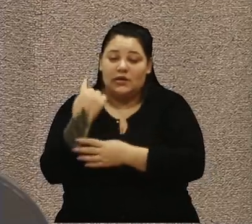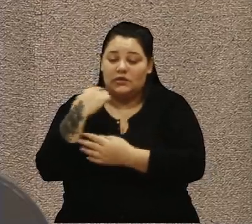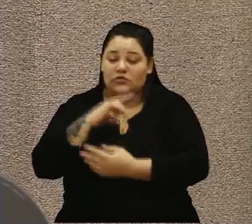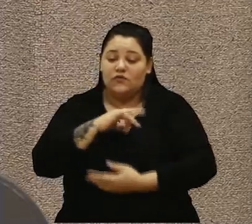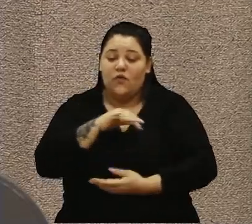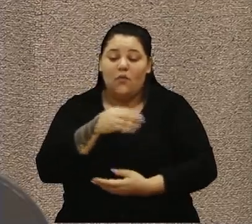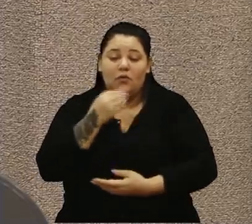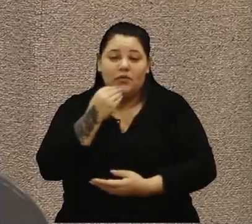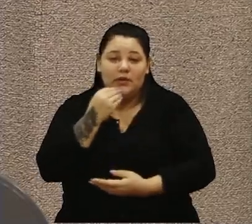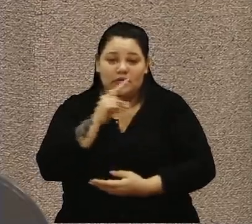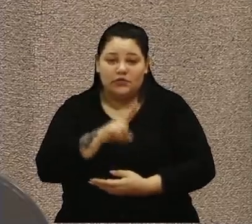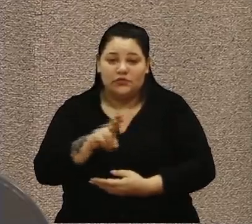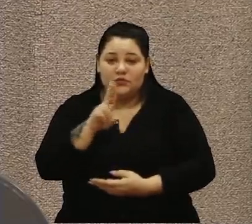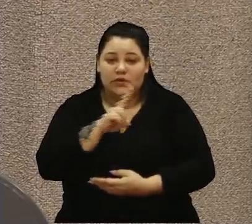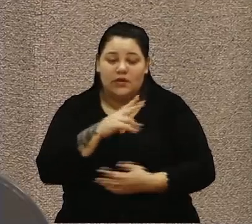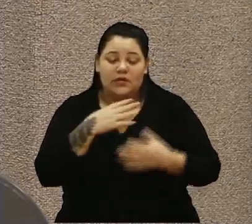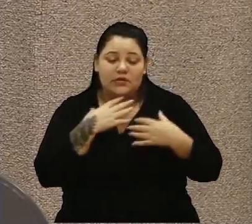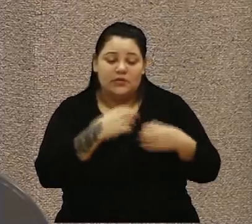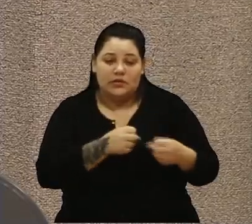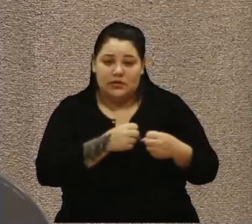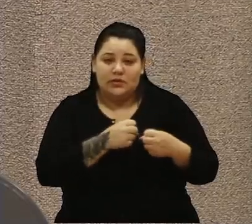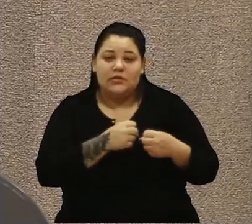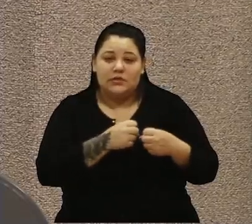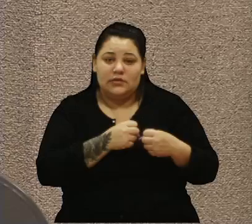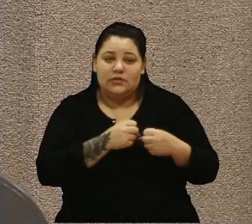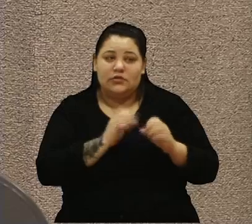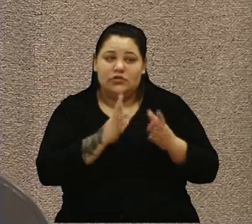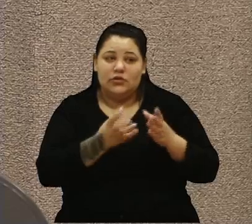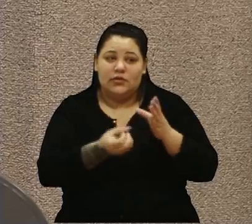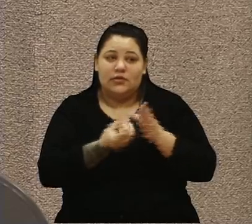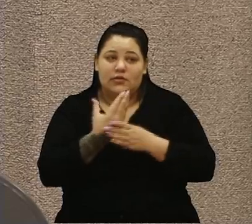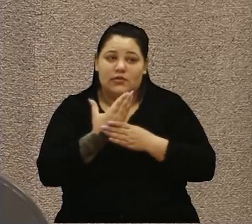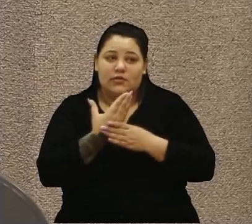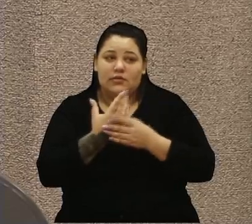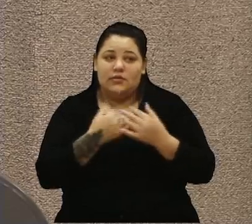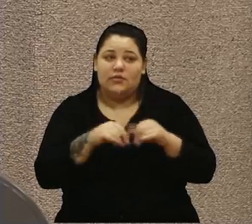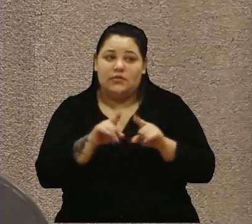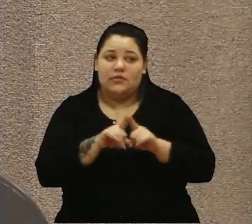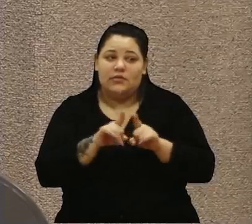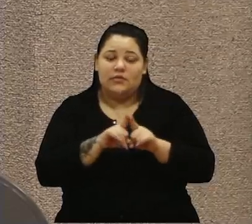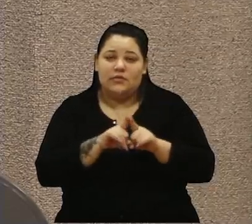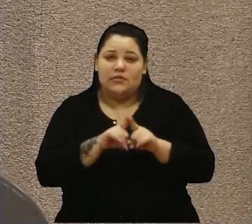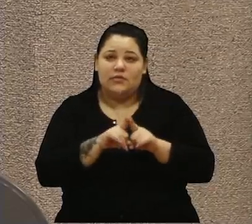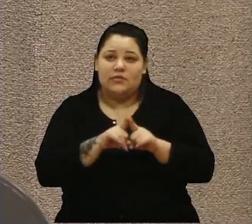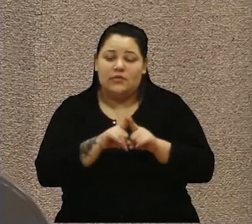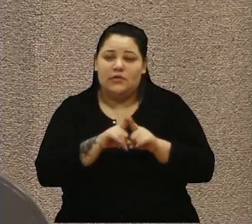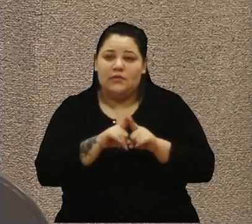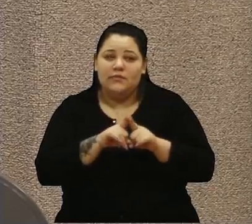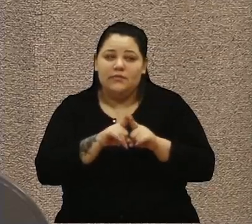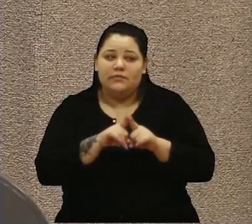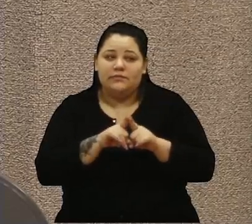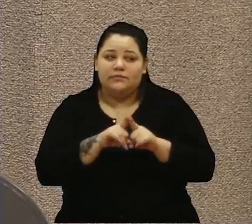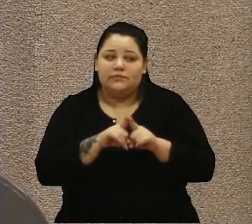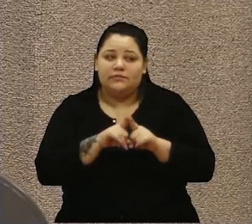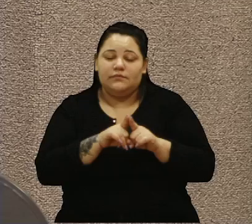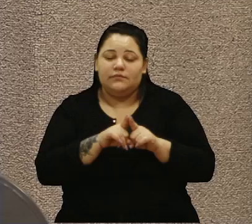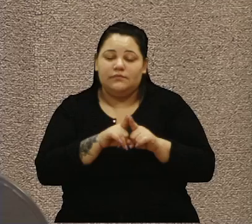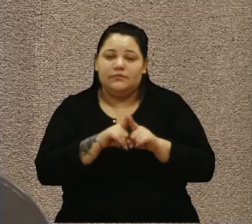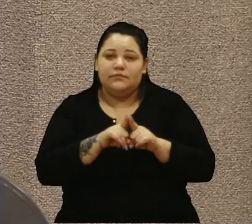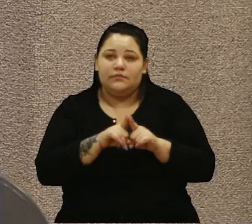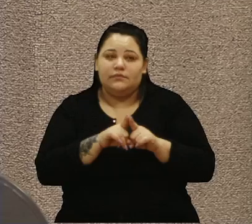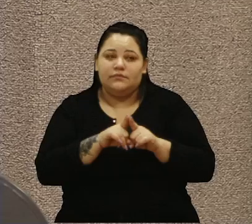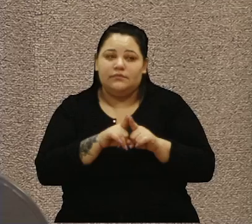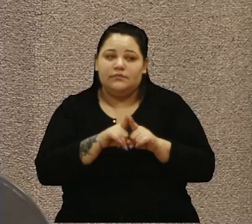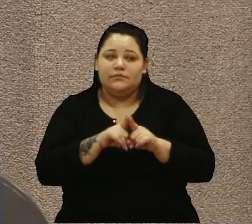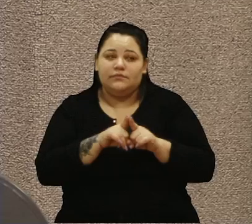oportunidade de ocupar essa secretaria, praticamente montar a Secretaria Municipal do Meio Ambiente. E se